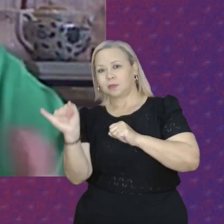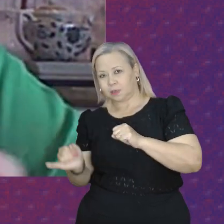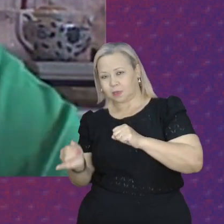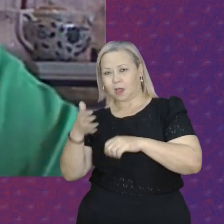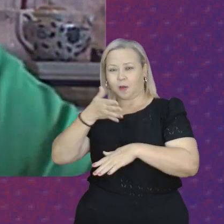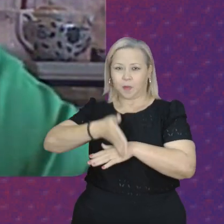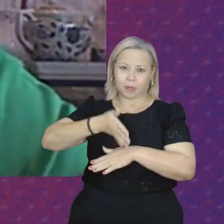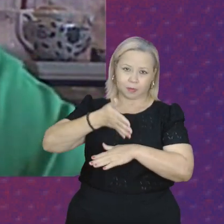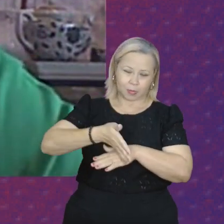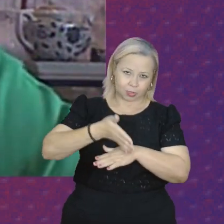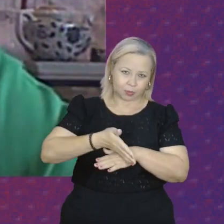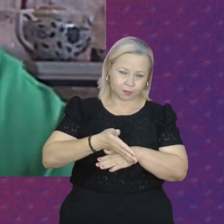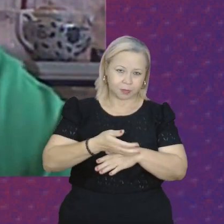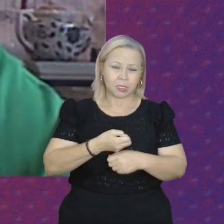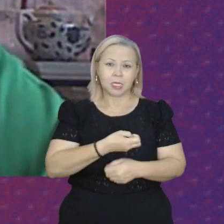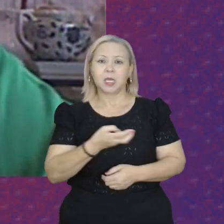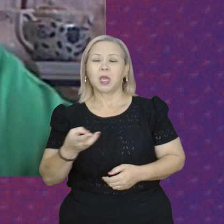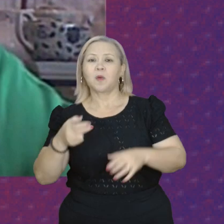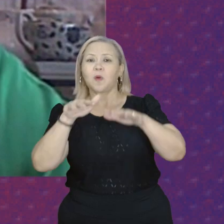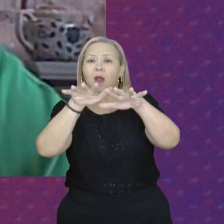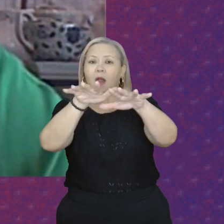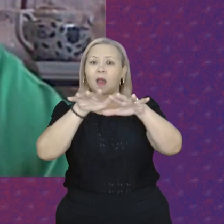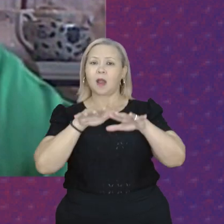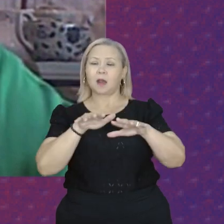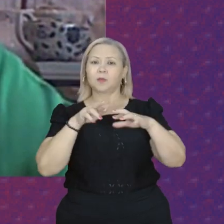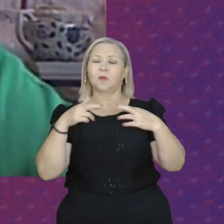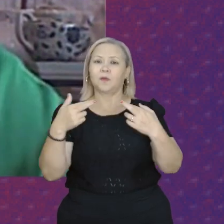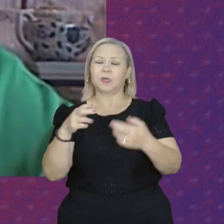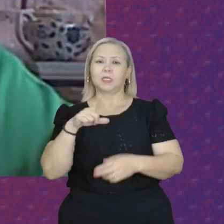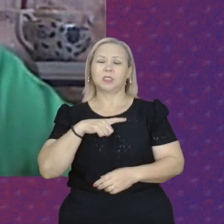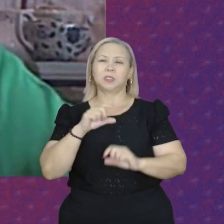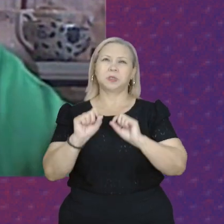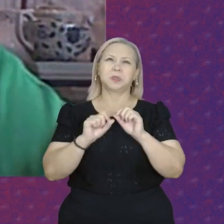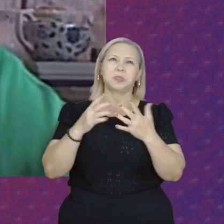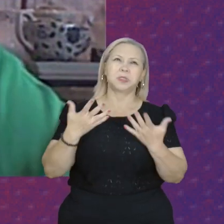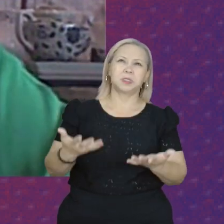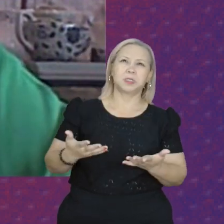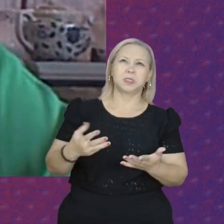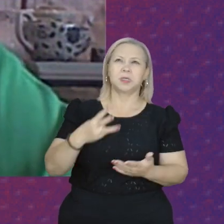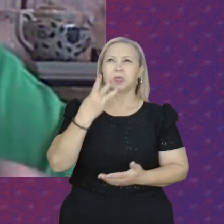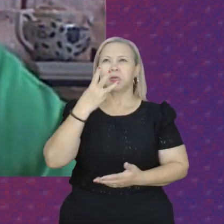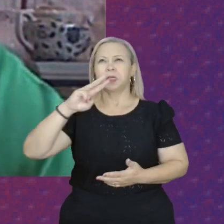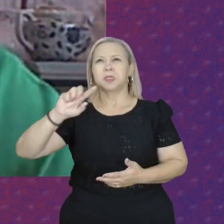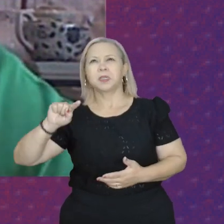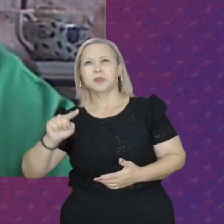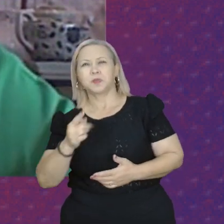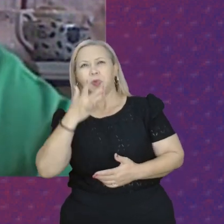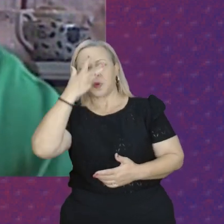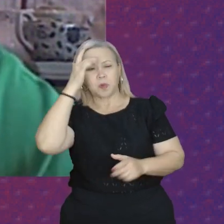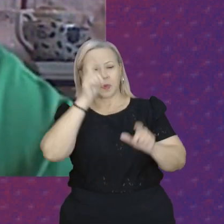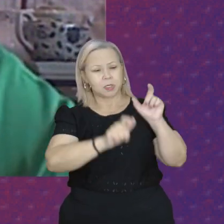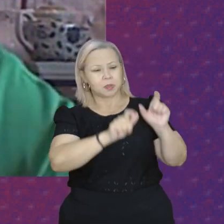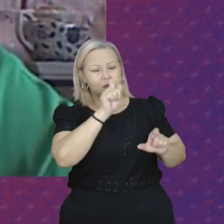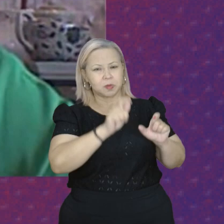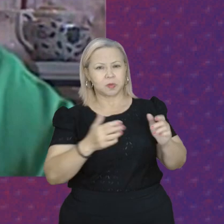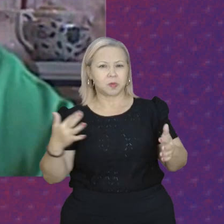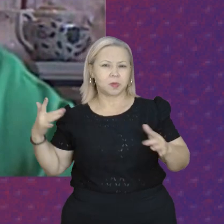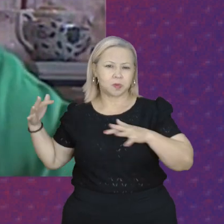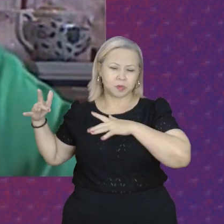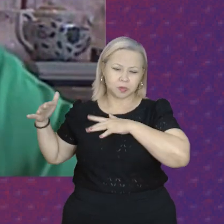participativo. E como naquela conferência nós tínhamos pelo menos 3 mil pessoas vindo de todo o Brasil,